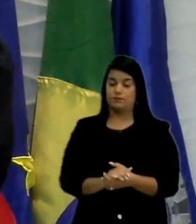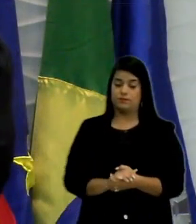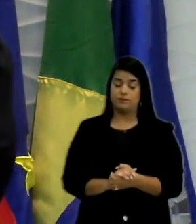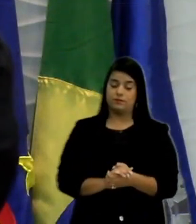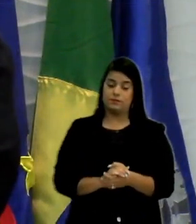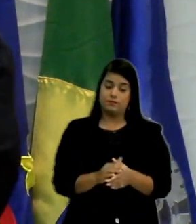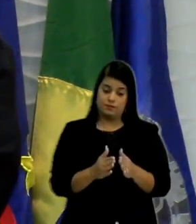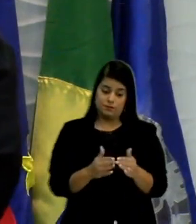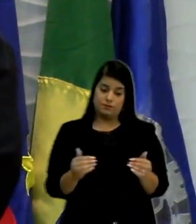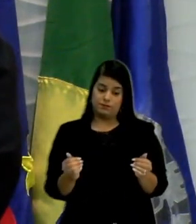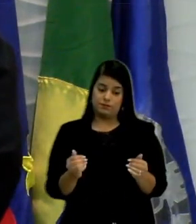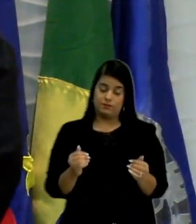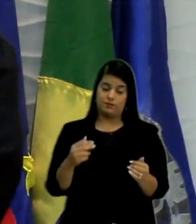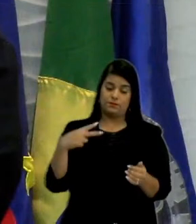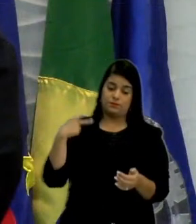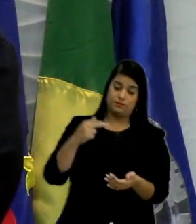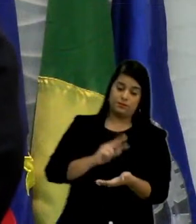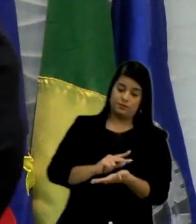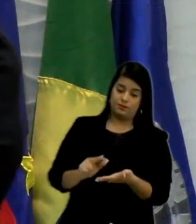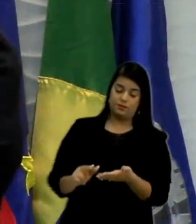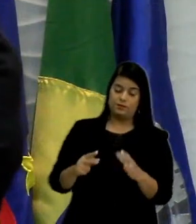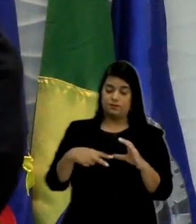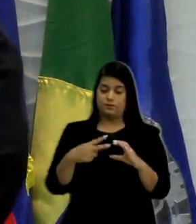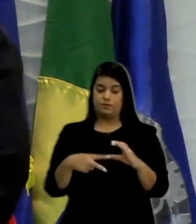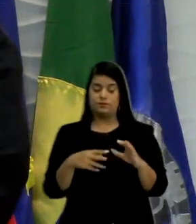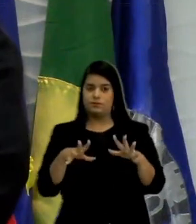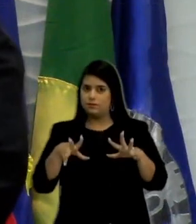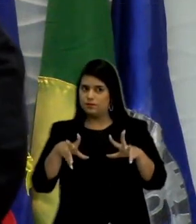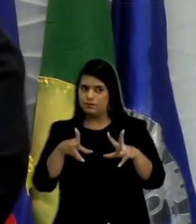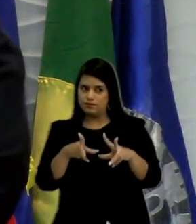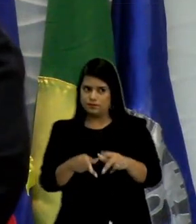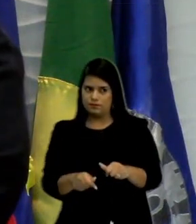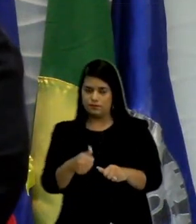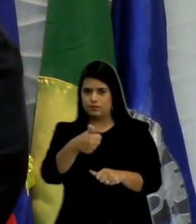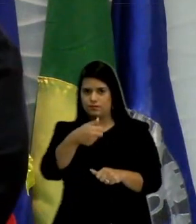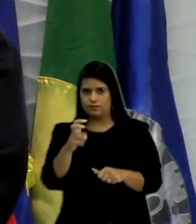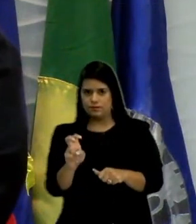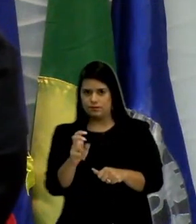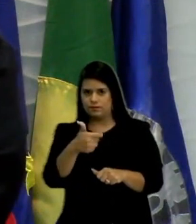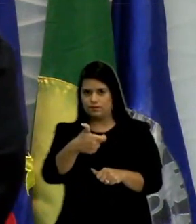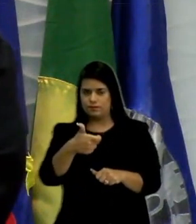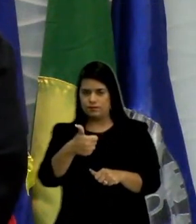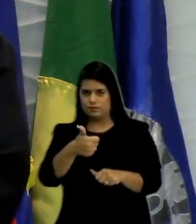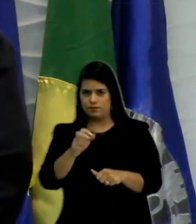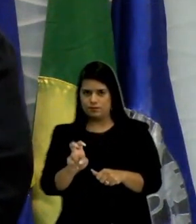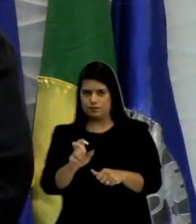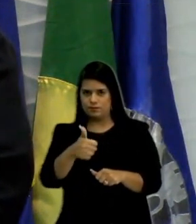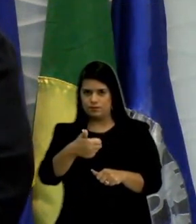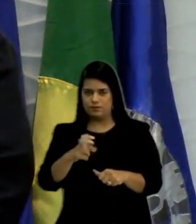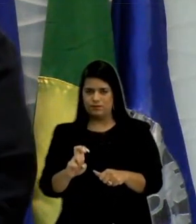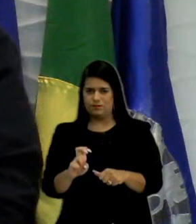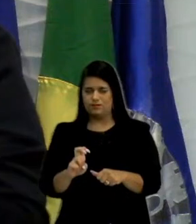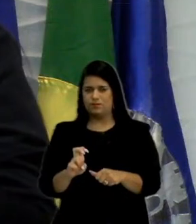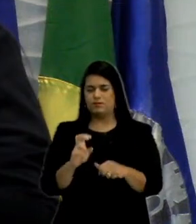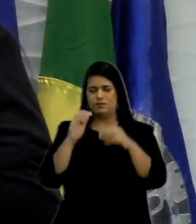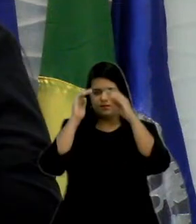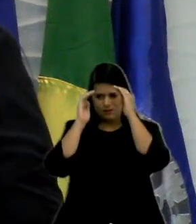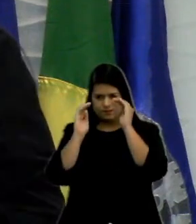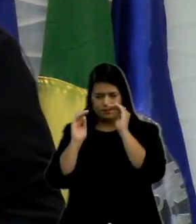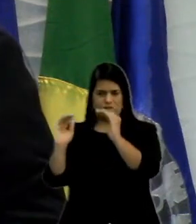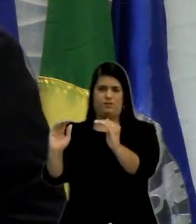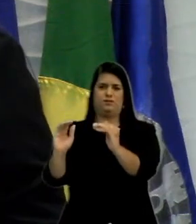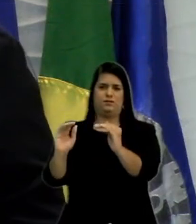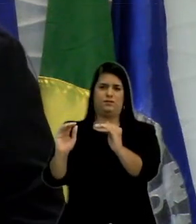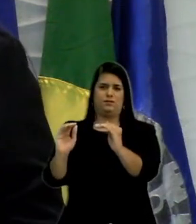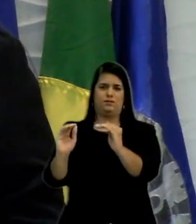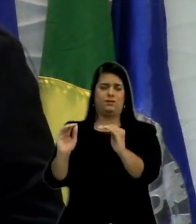peça aos vereadores dessa casa, a todos, aos 15, que não falte com respeito com ninguém